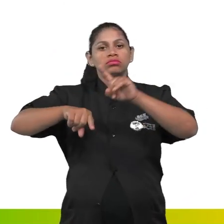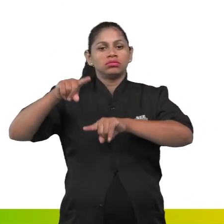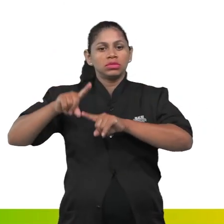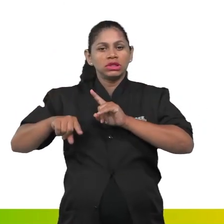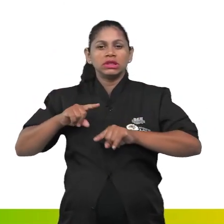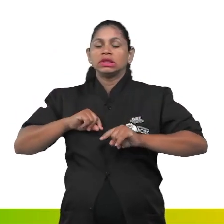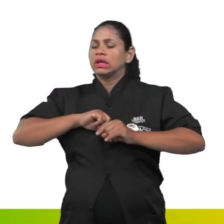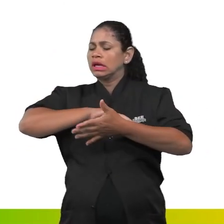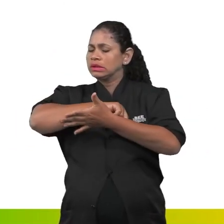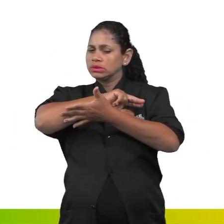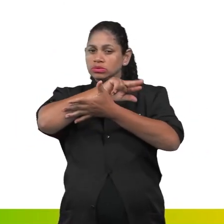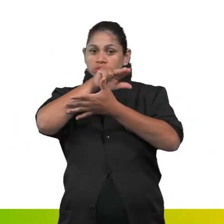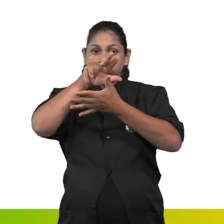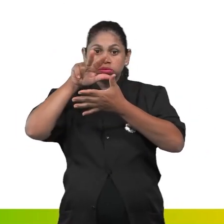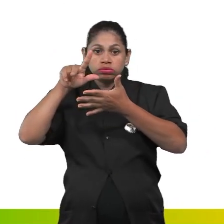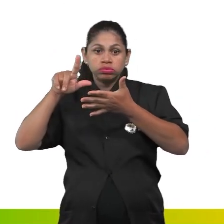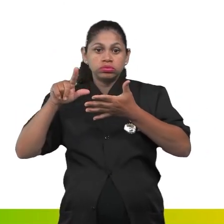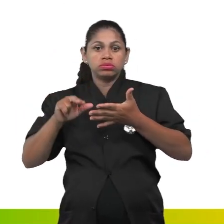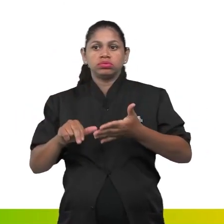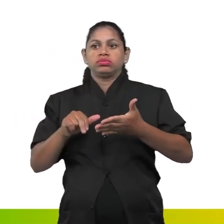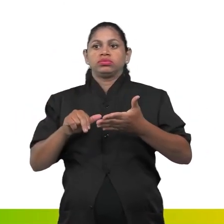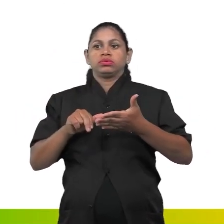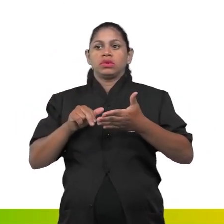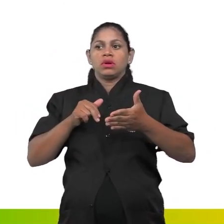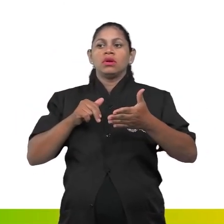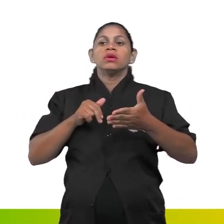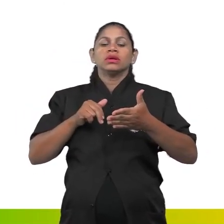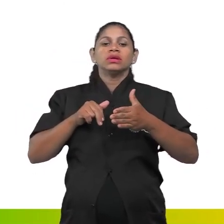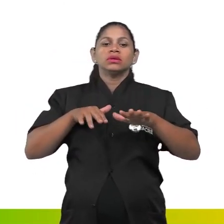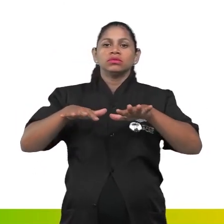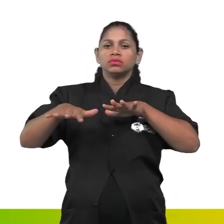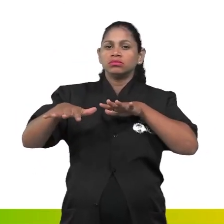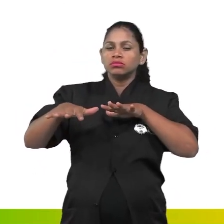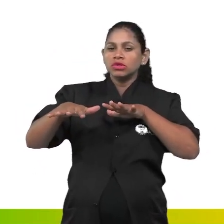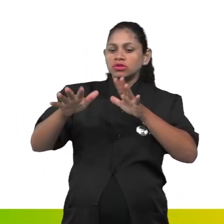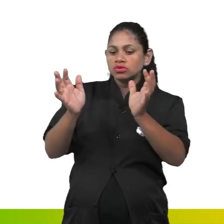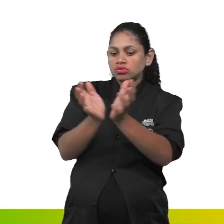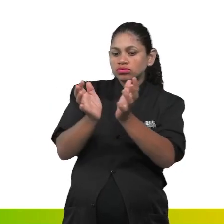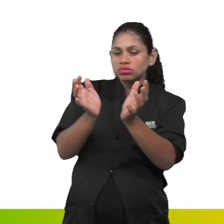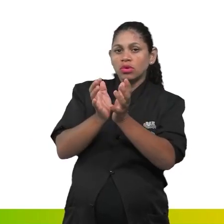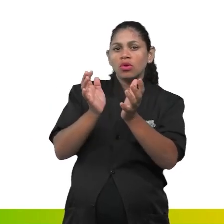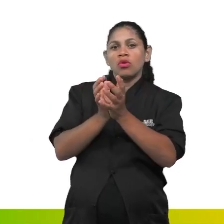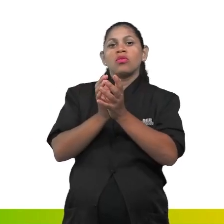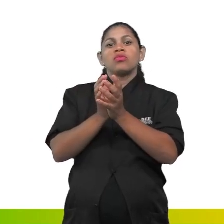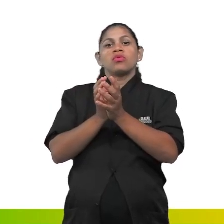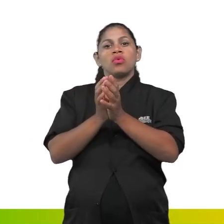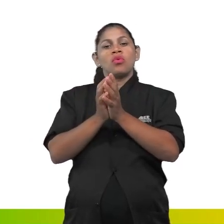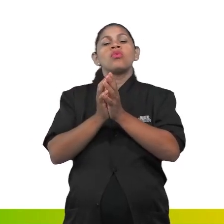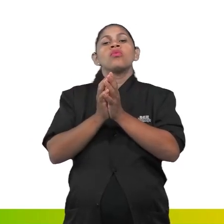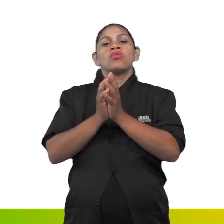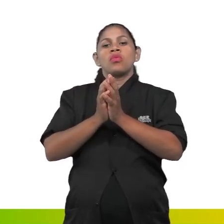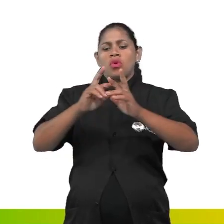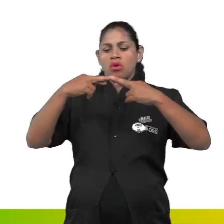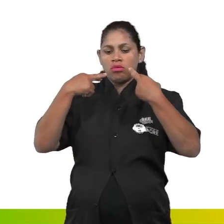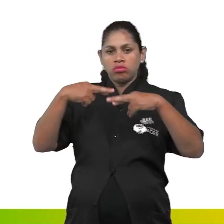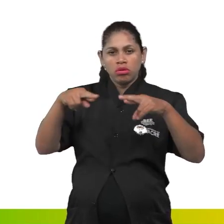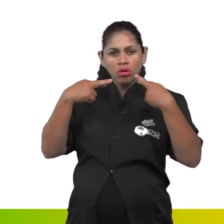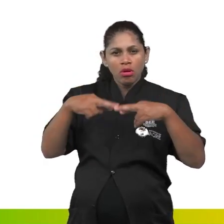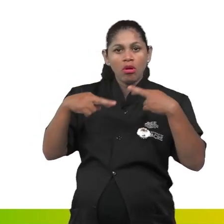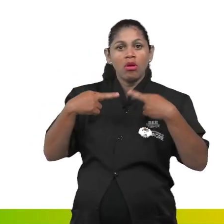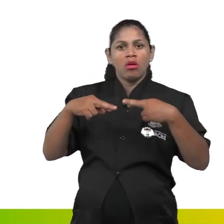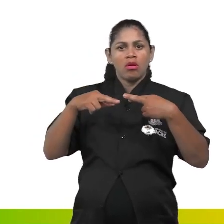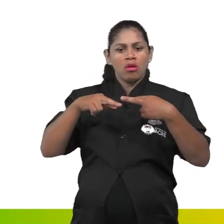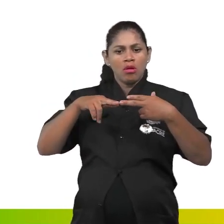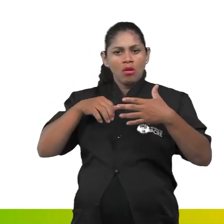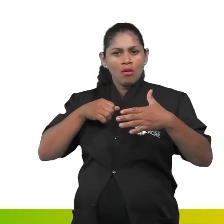artistas desse movimento, denunciando os impactos ambientais, como fez Vicky Muniz,